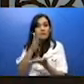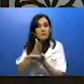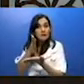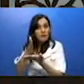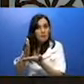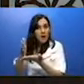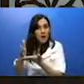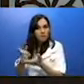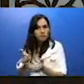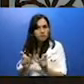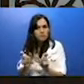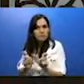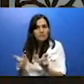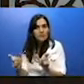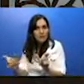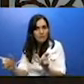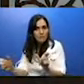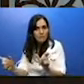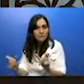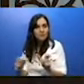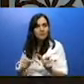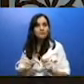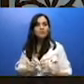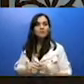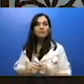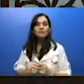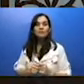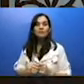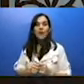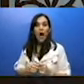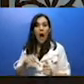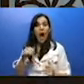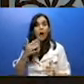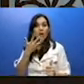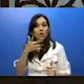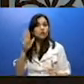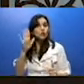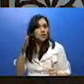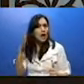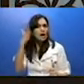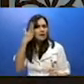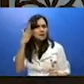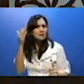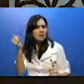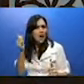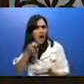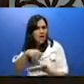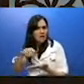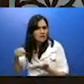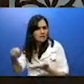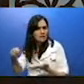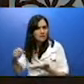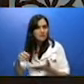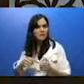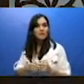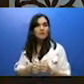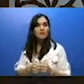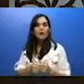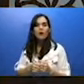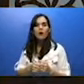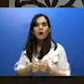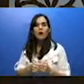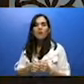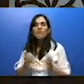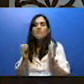desde se lhe e aqui se a criança já sabe escrever o pedir para ela